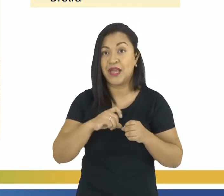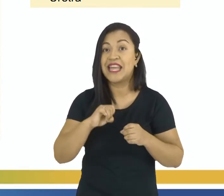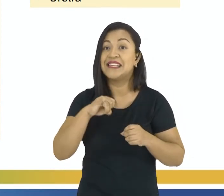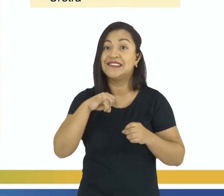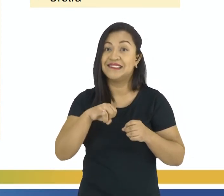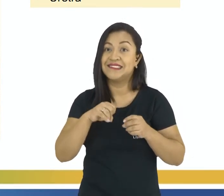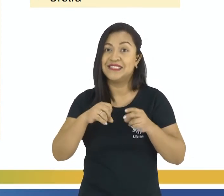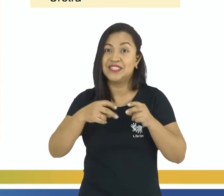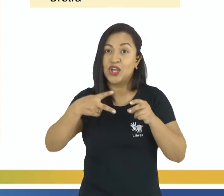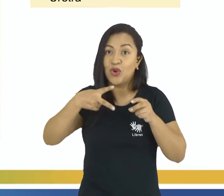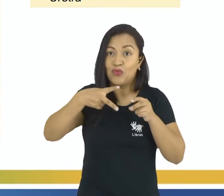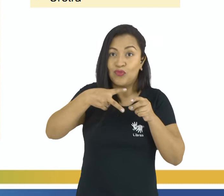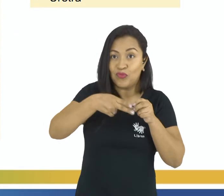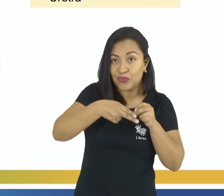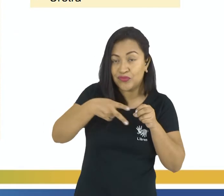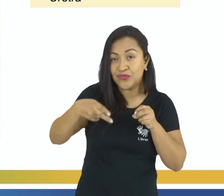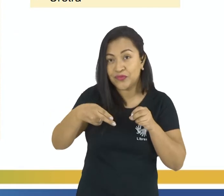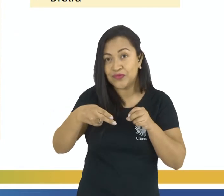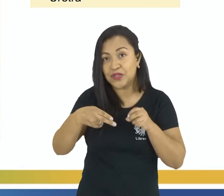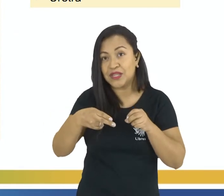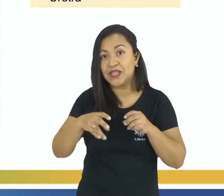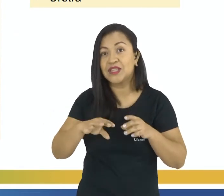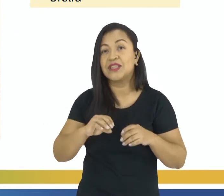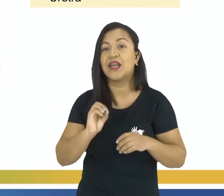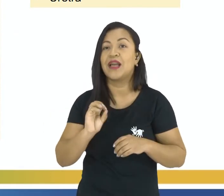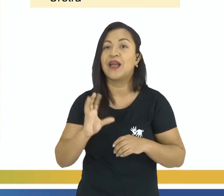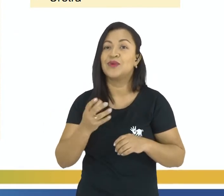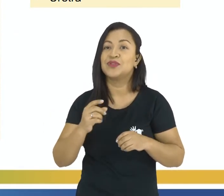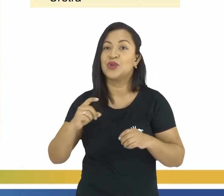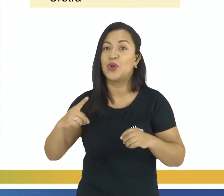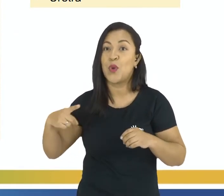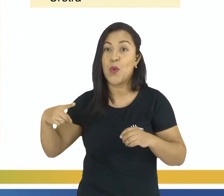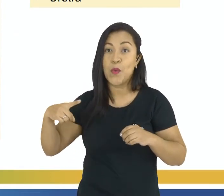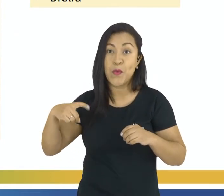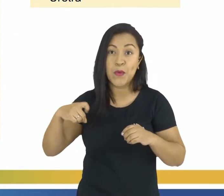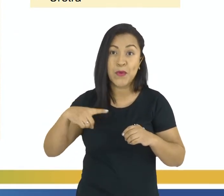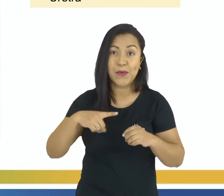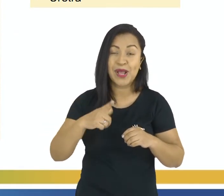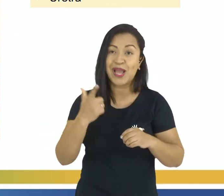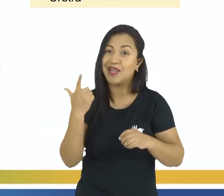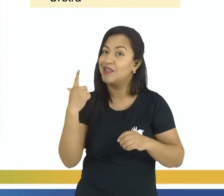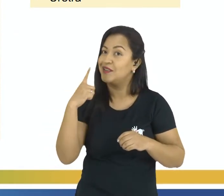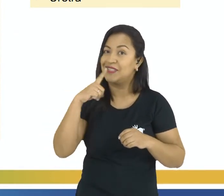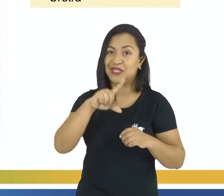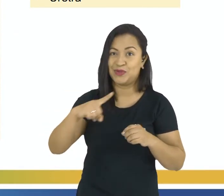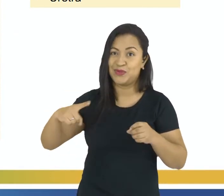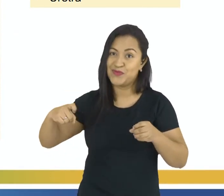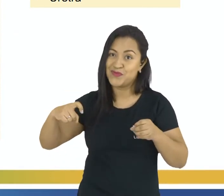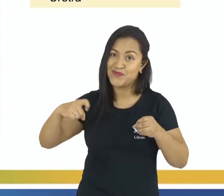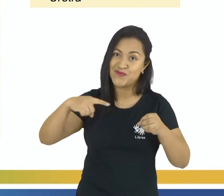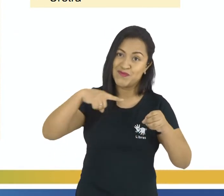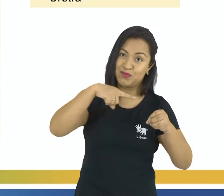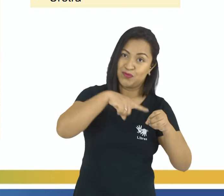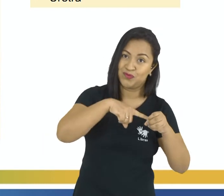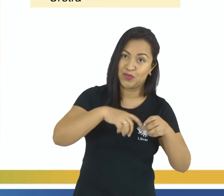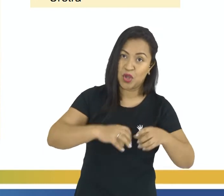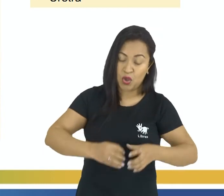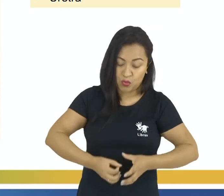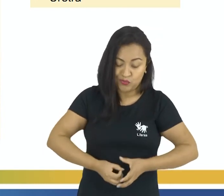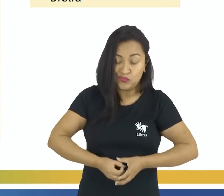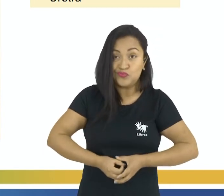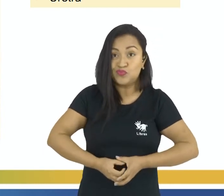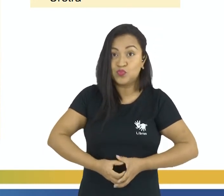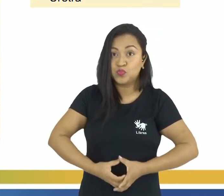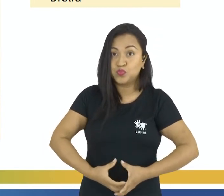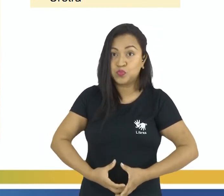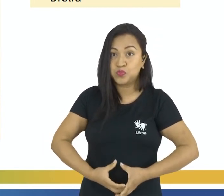no ducto deferente, os espermatozoides eles não conseguem passar pelo ducto e chegar até a uretra. Então, o